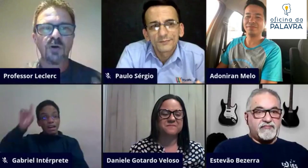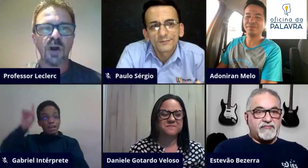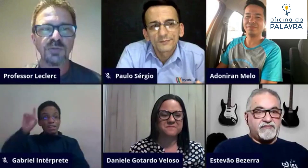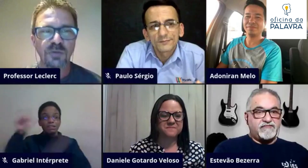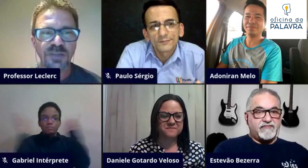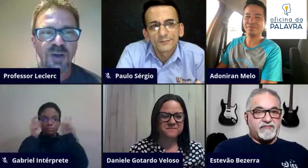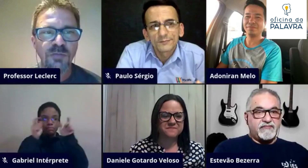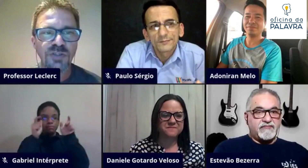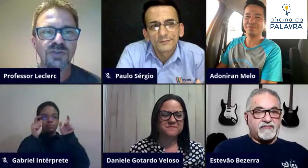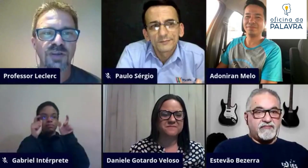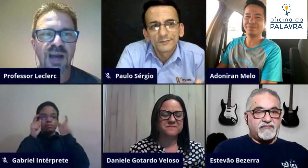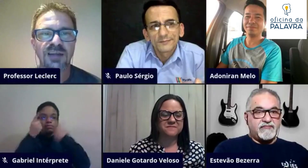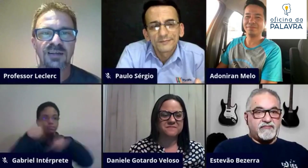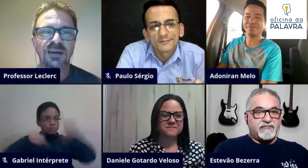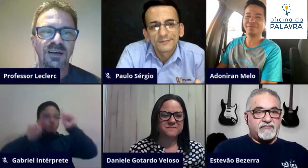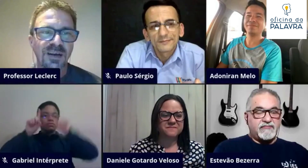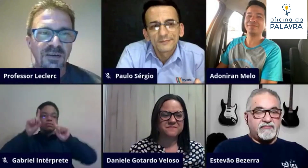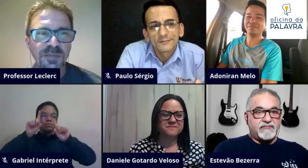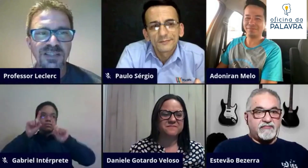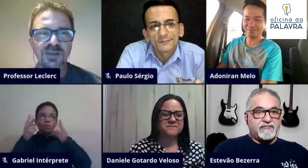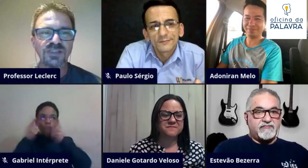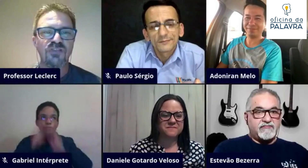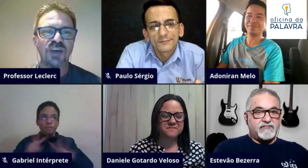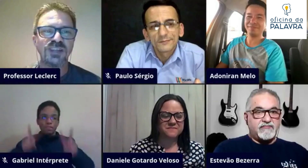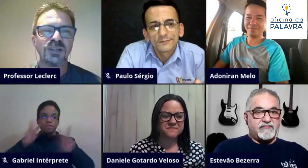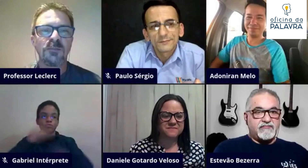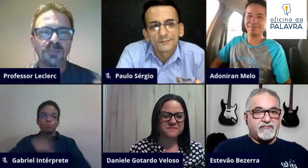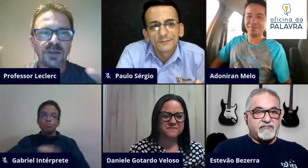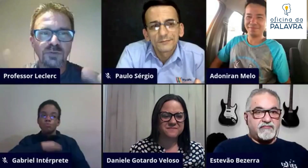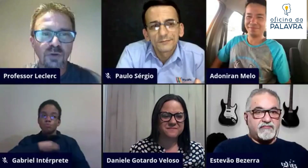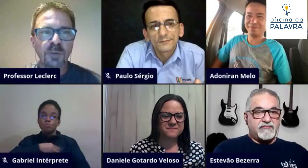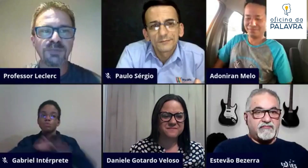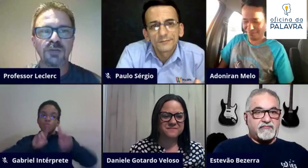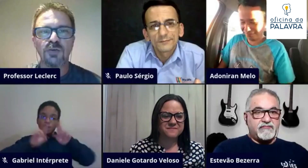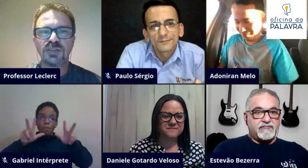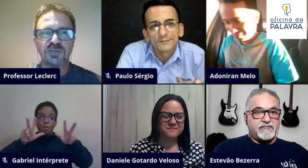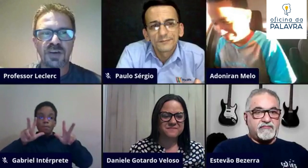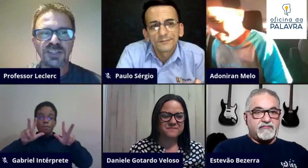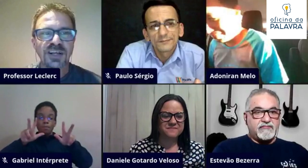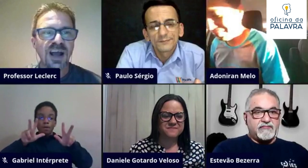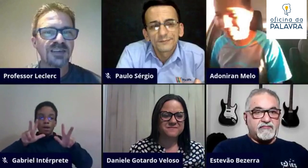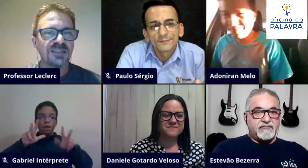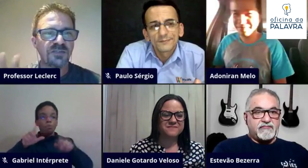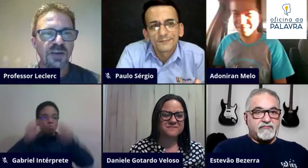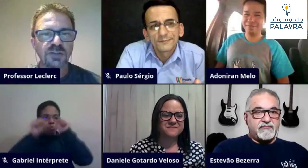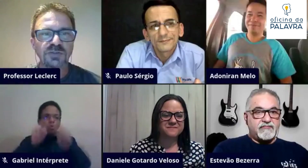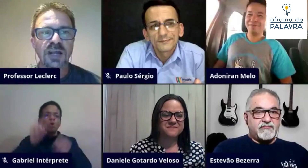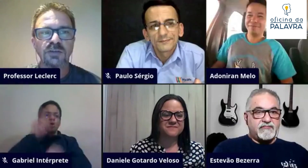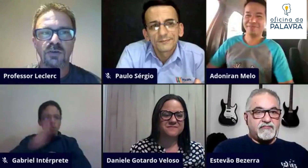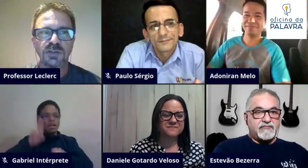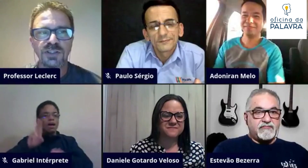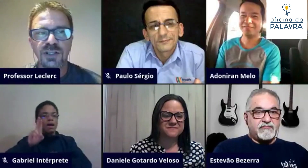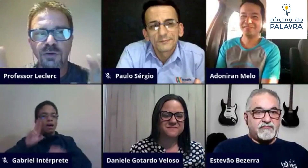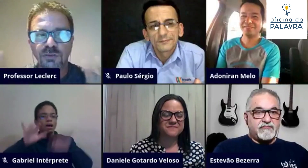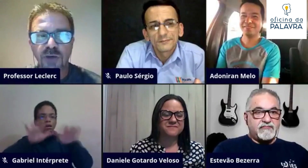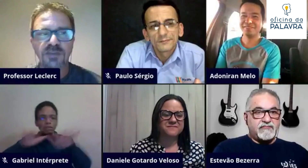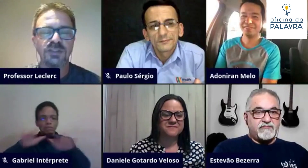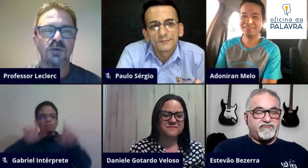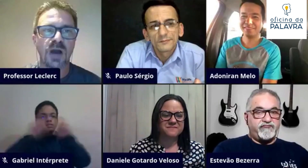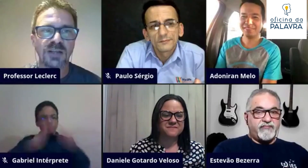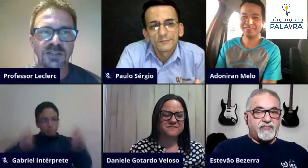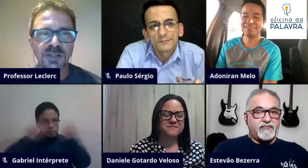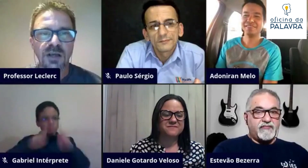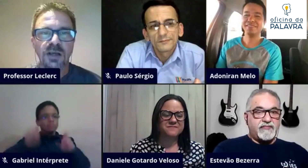outra cosmovisão missionária, né? Missão se faz do computador, se faz de casa, se faz com tecnologia, com